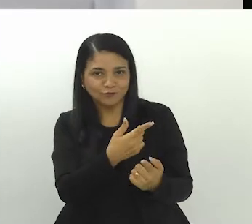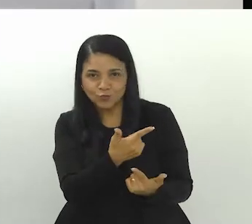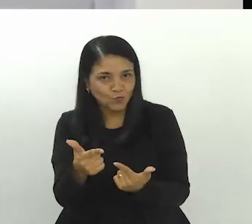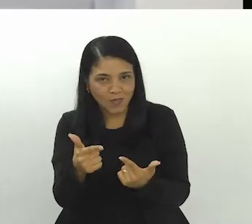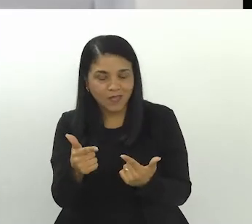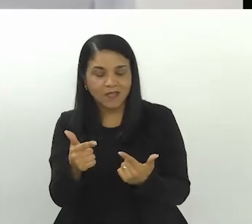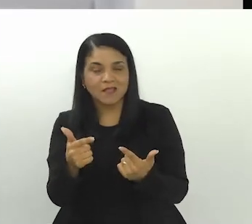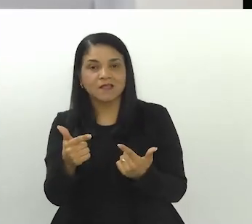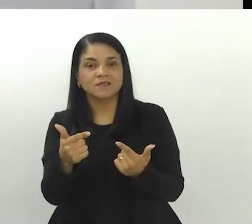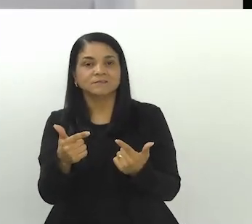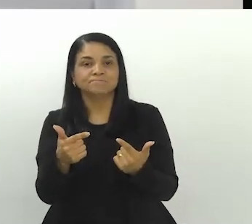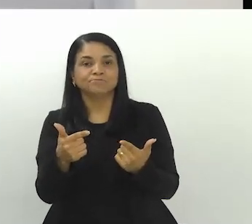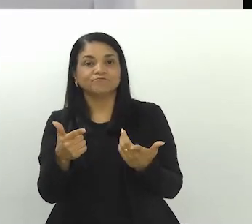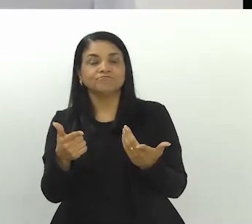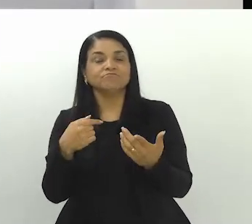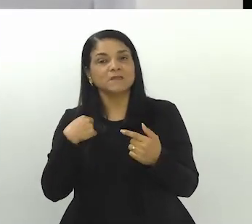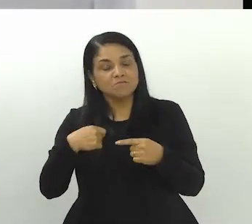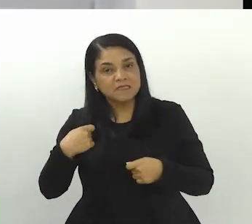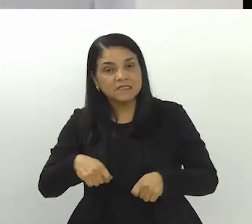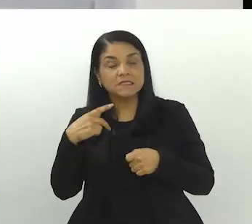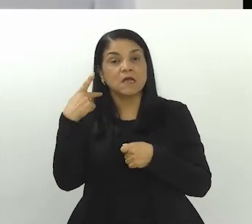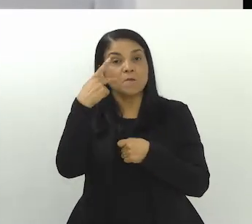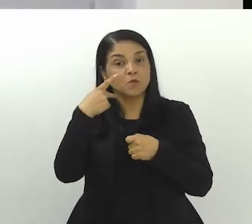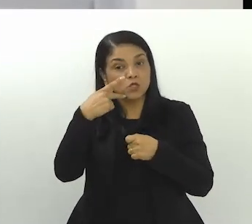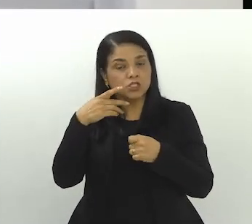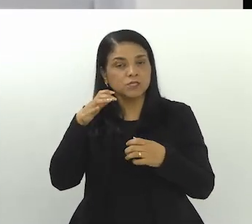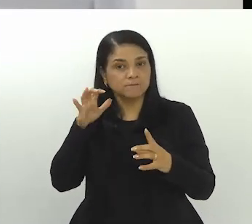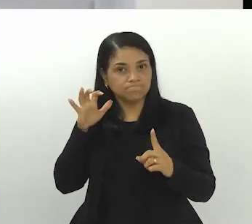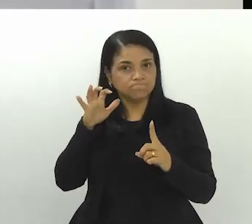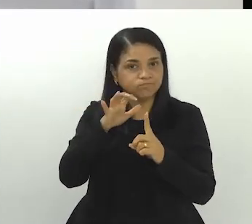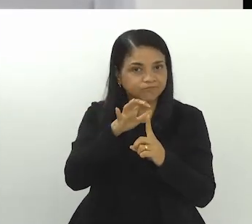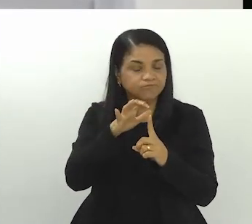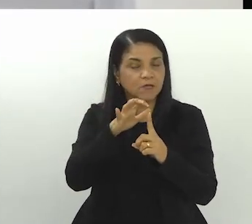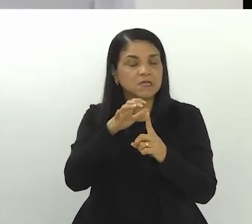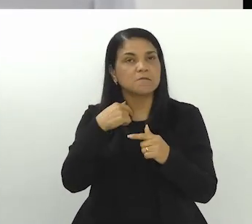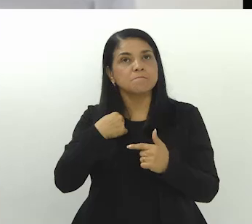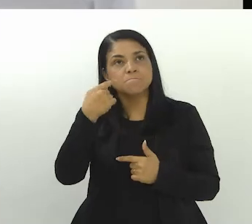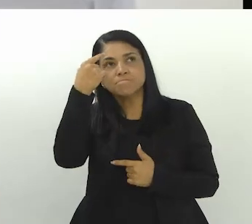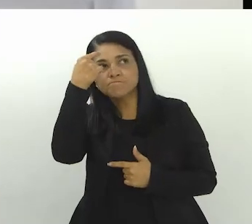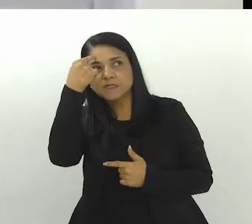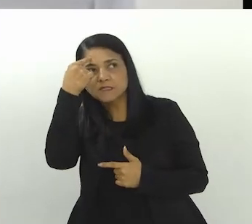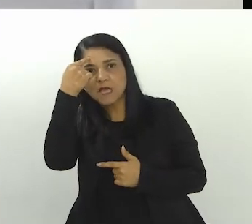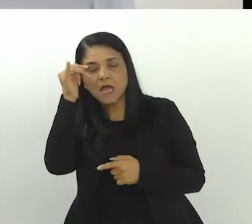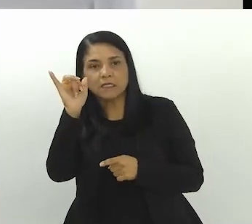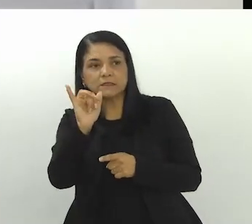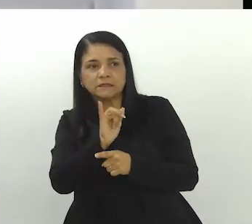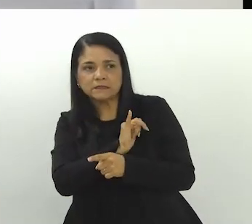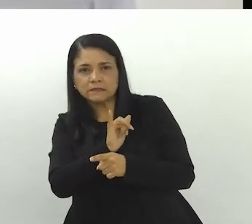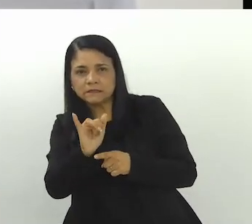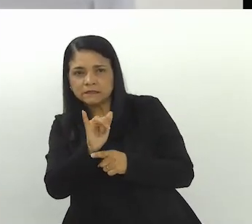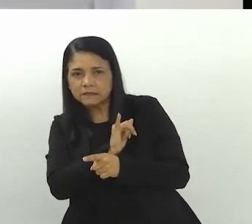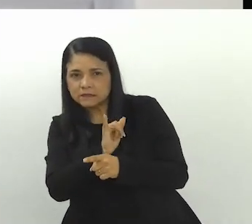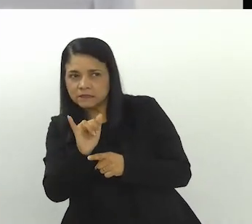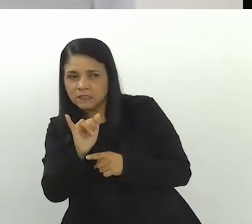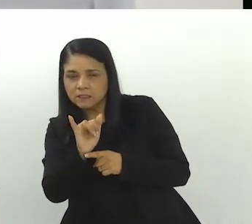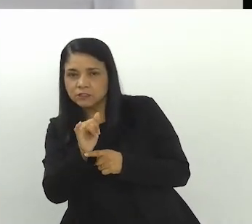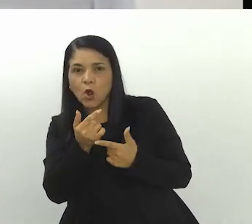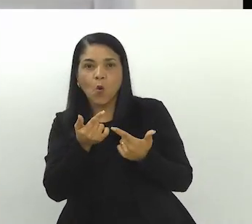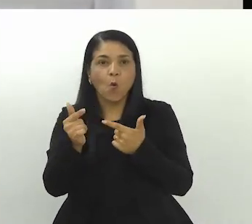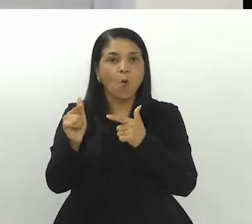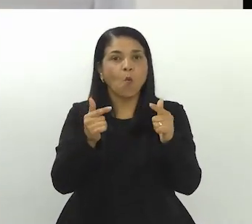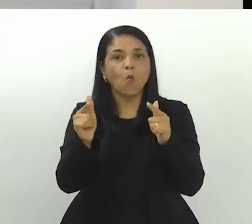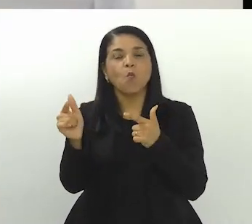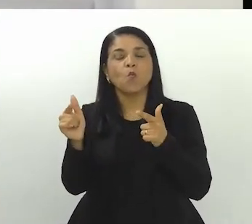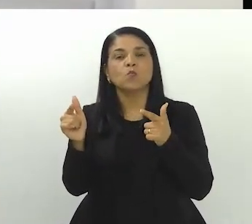né? Então, eu acho que essa política de repressão é preciso que a gente problematize, né, e comece a tentar